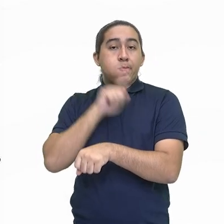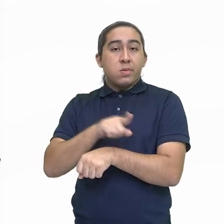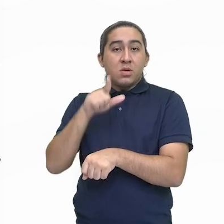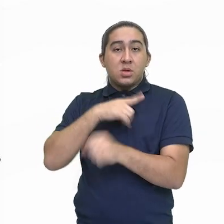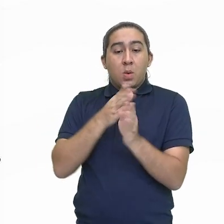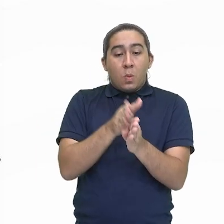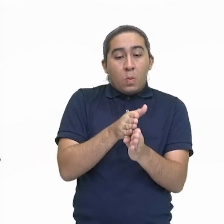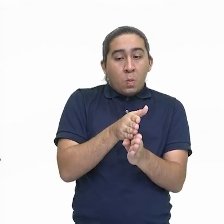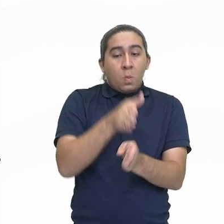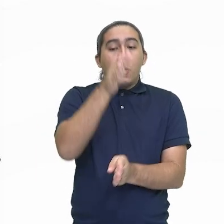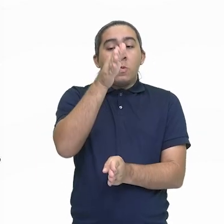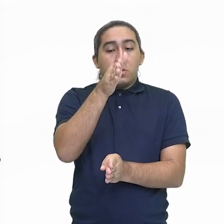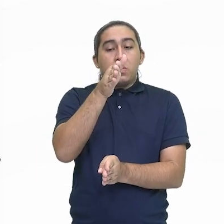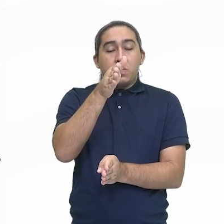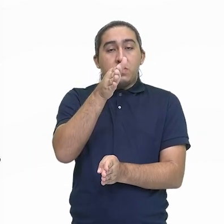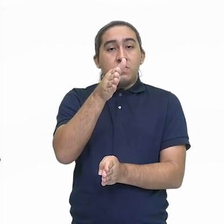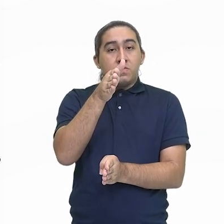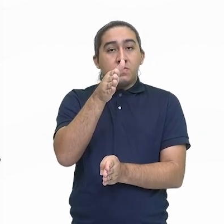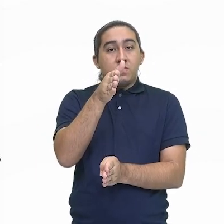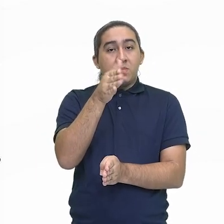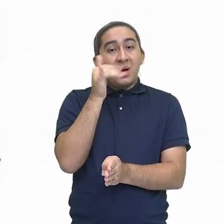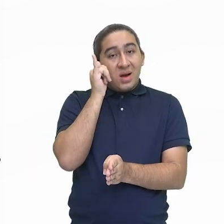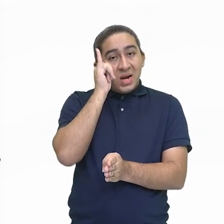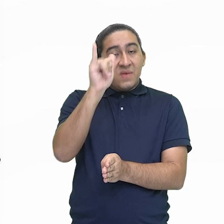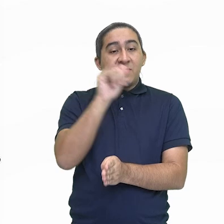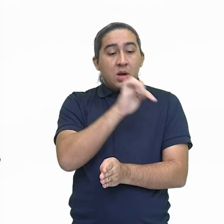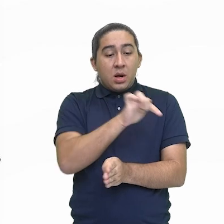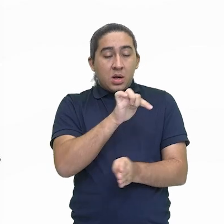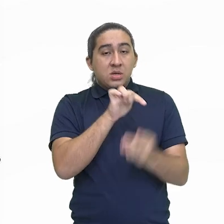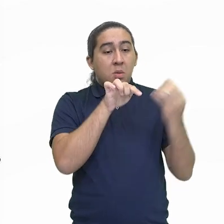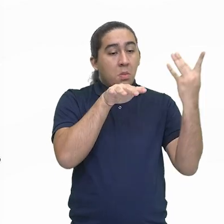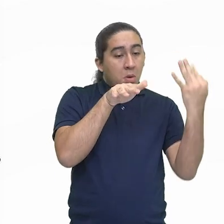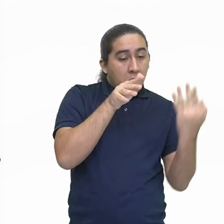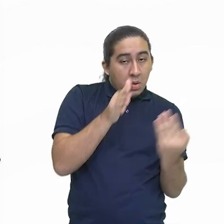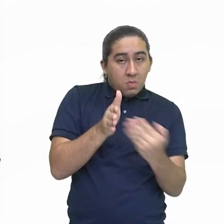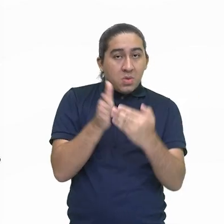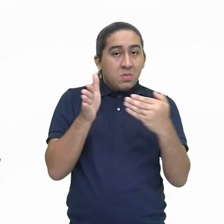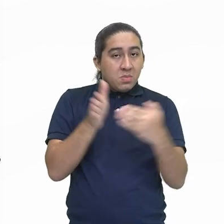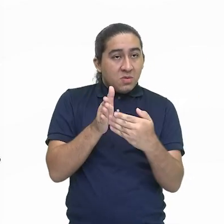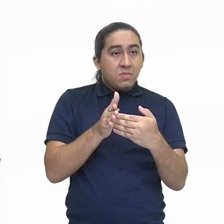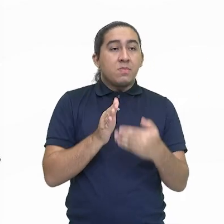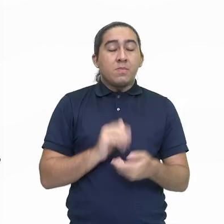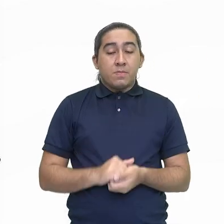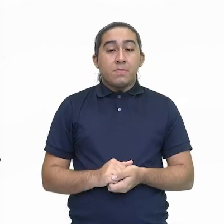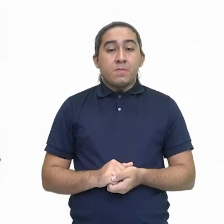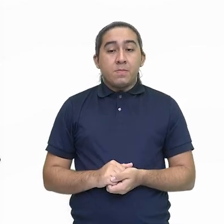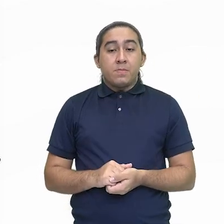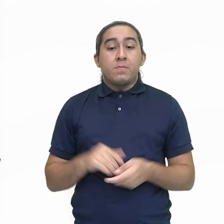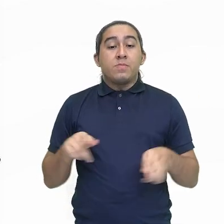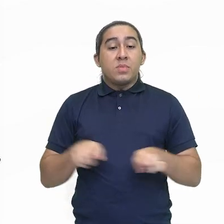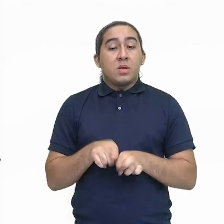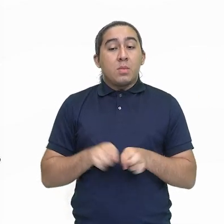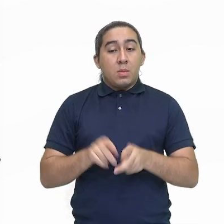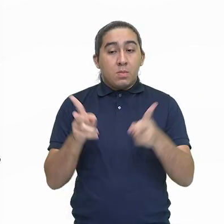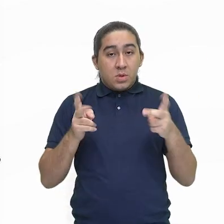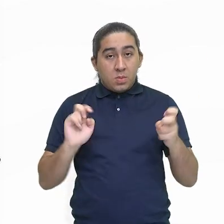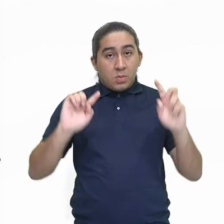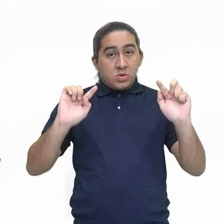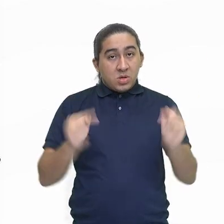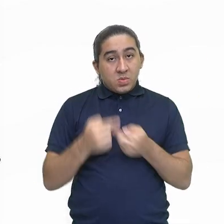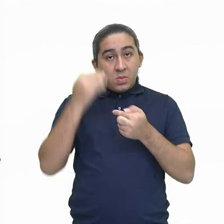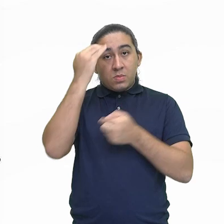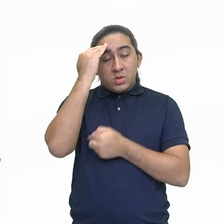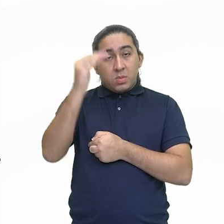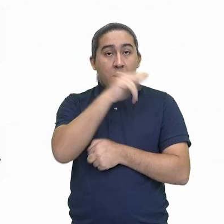tentar conter a entrada de migrantes. Vimos também que o grande desafio entre os